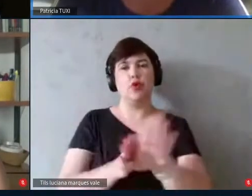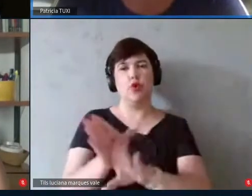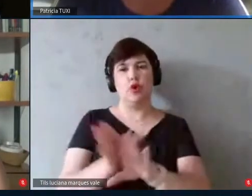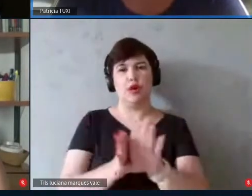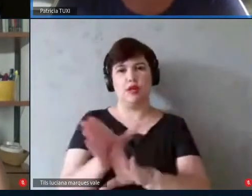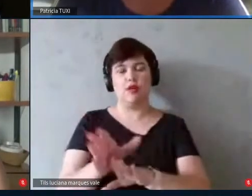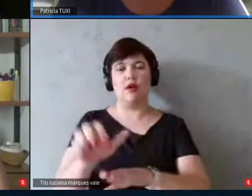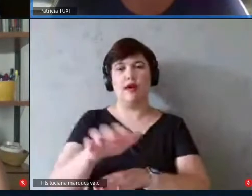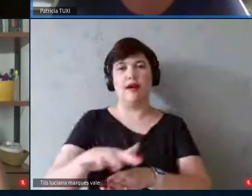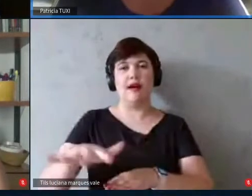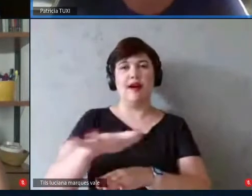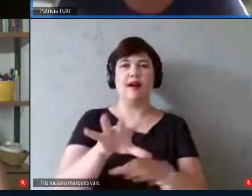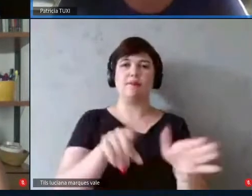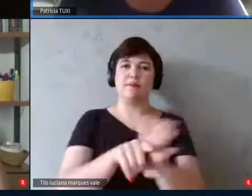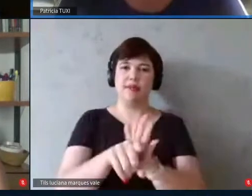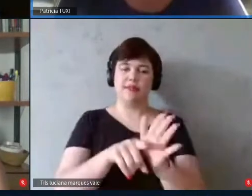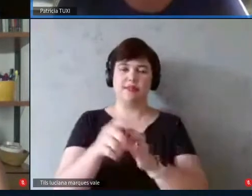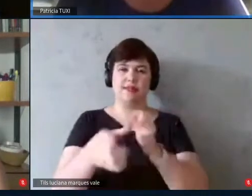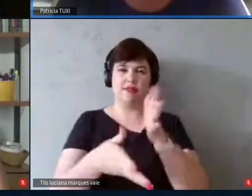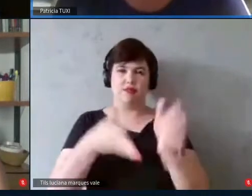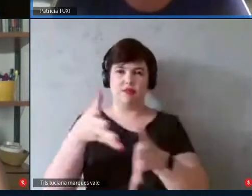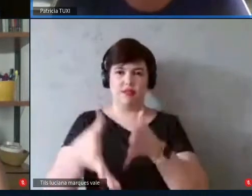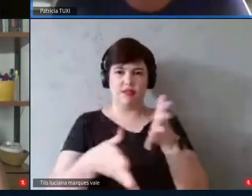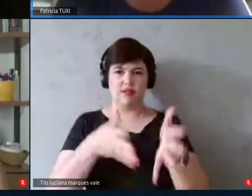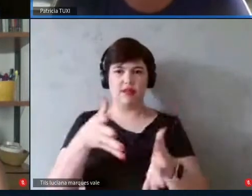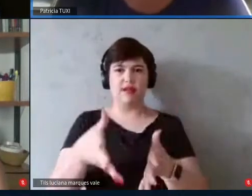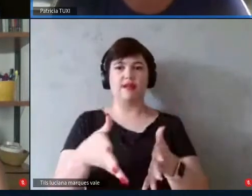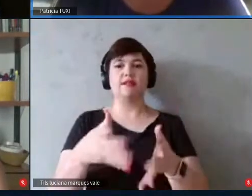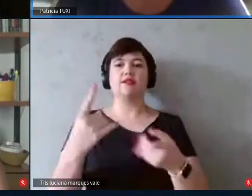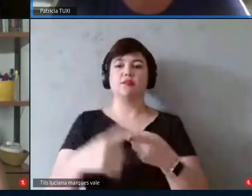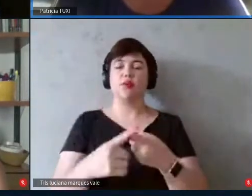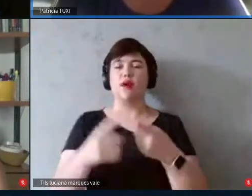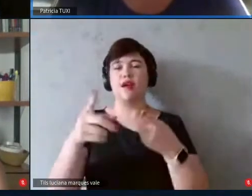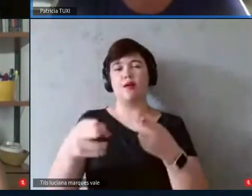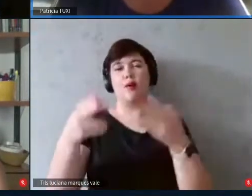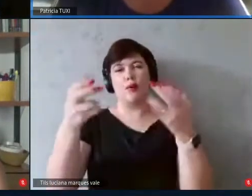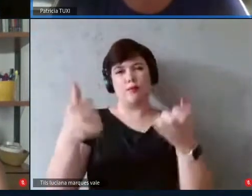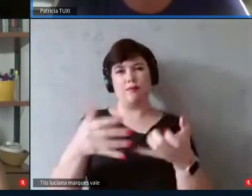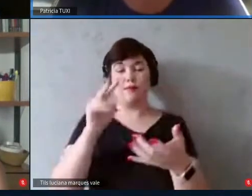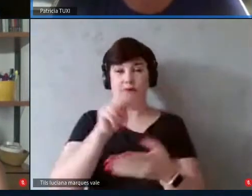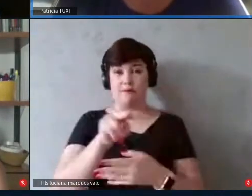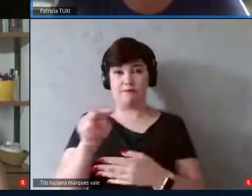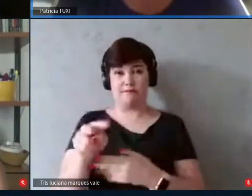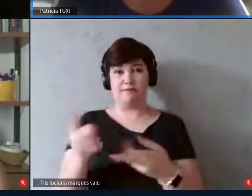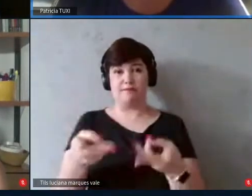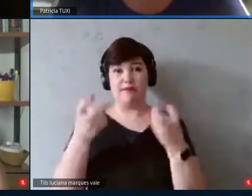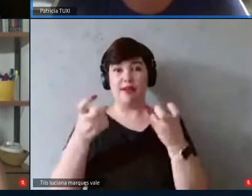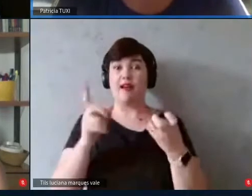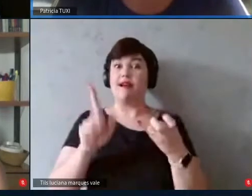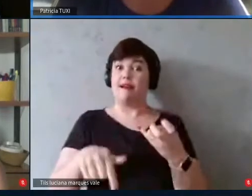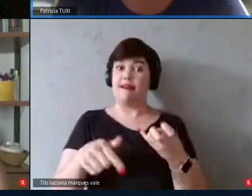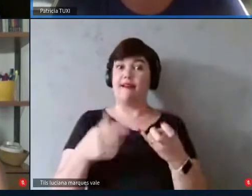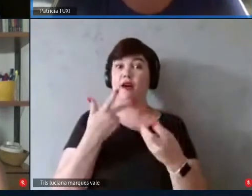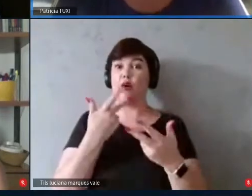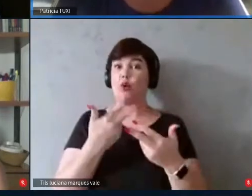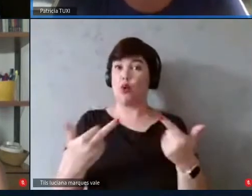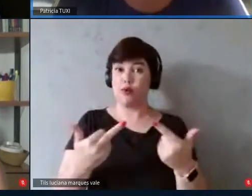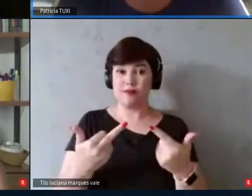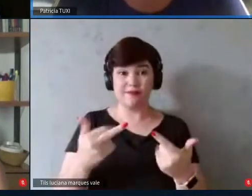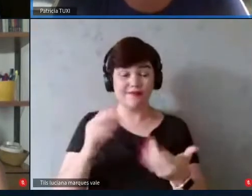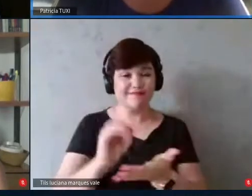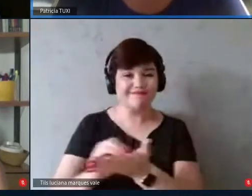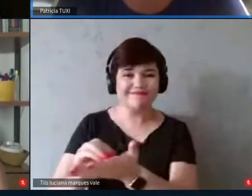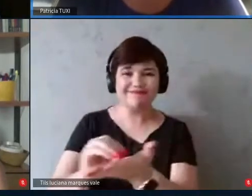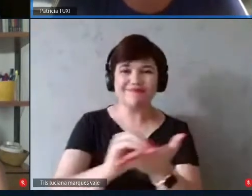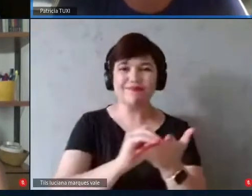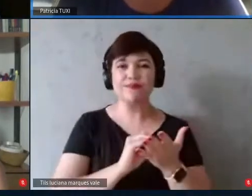numa área de pesquisa de língua de sinais, que, como você mesmo viu, é ainda algo escasso, com